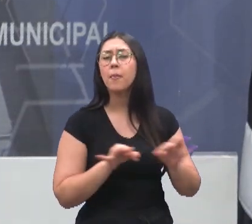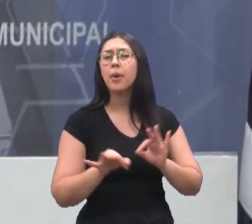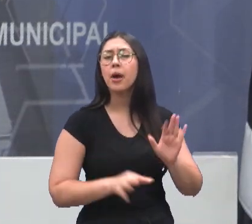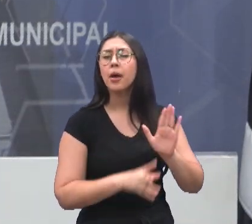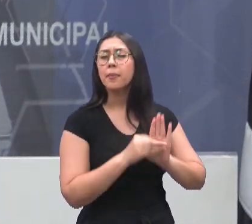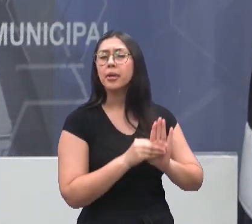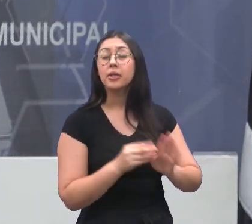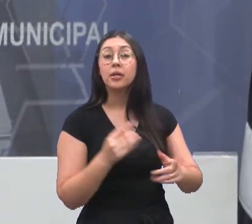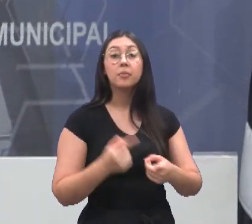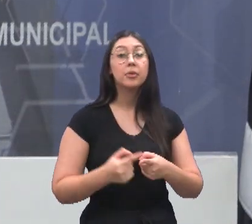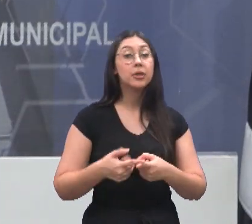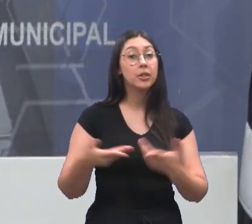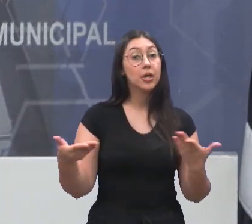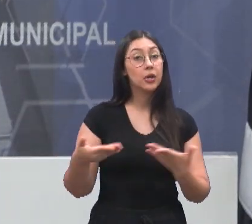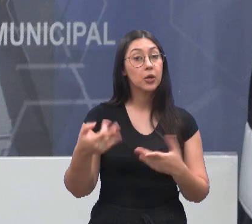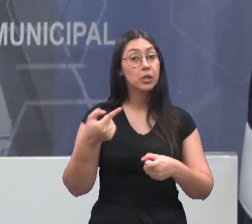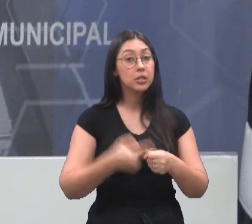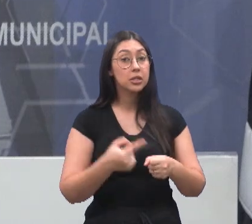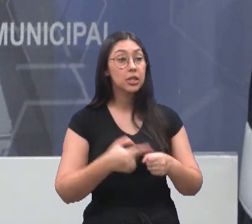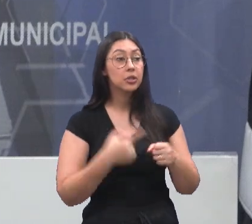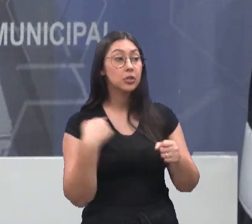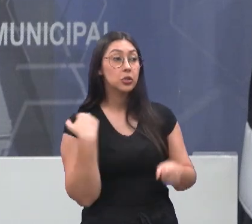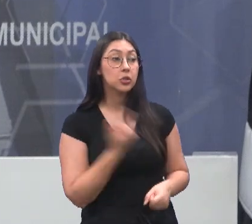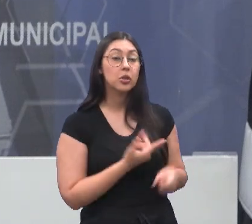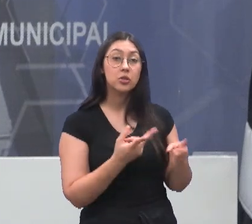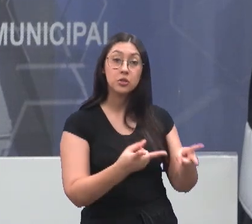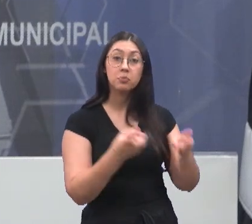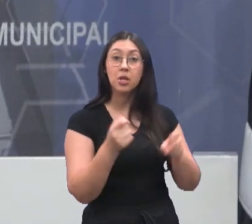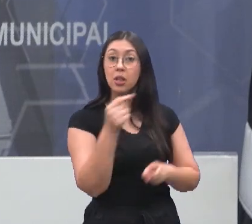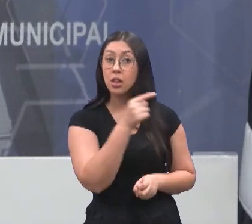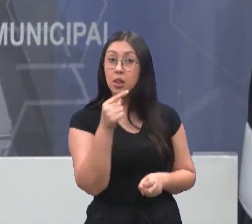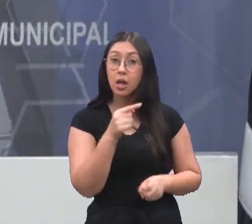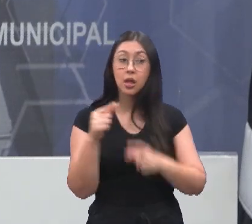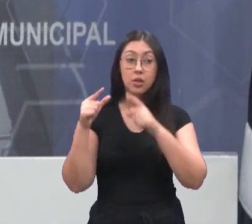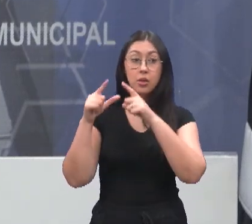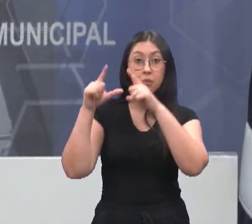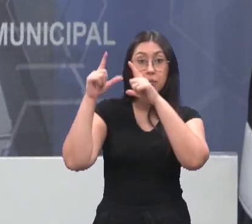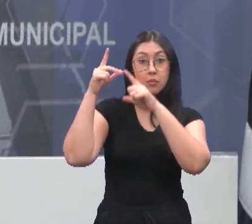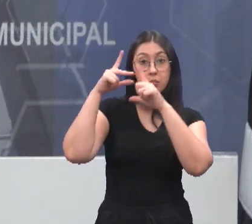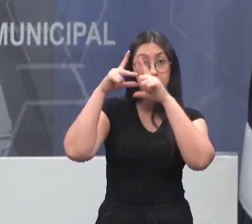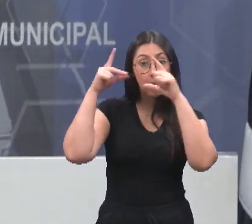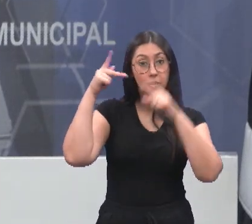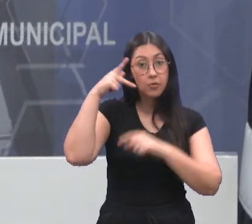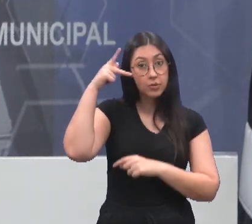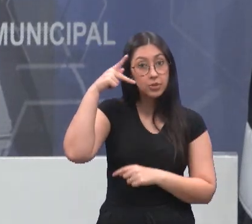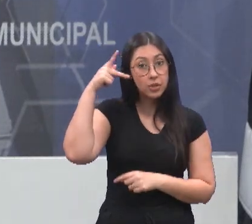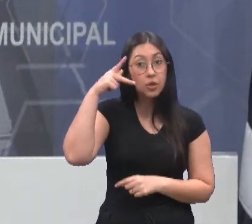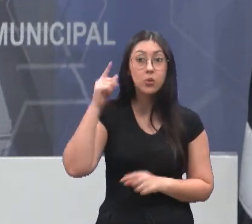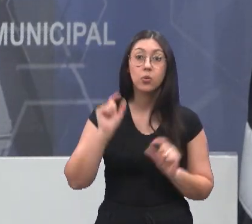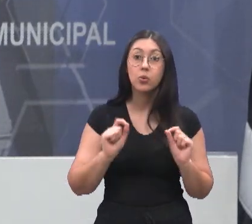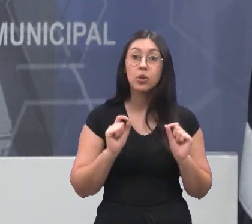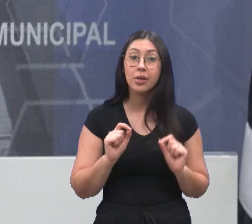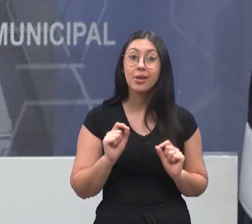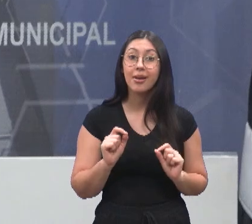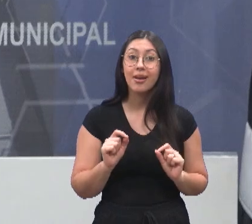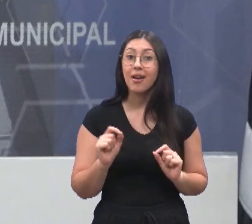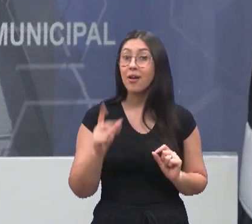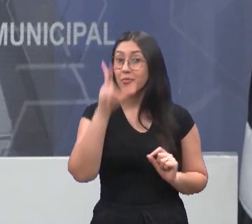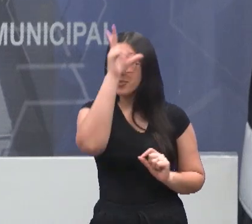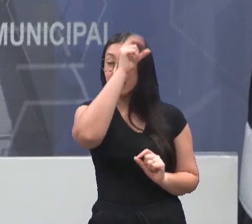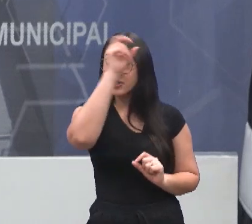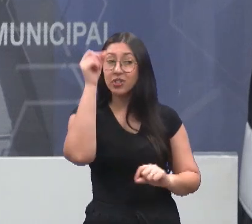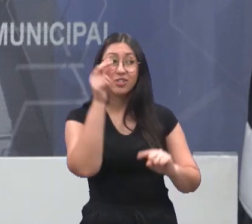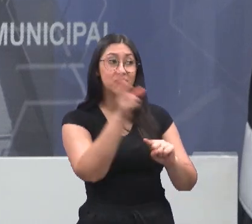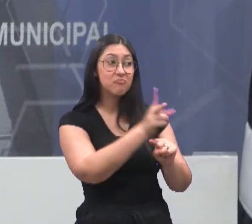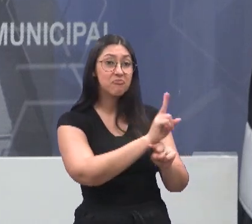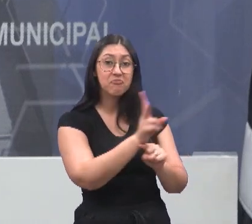nossa cidade uma situação que está acontecendo lá no Provisão, que a Prefeitura não fez a fiscalização e as